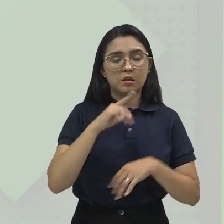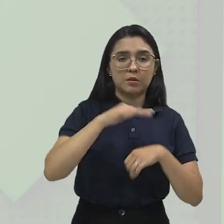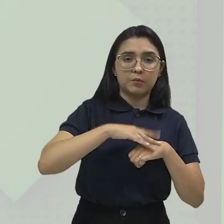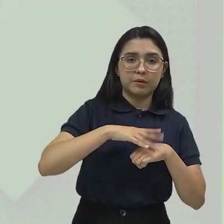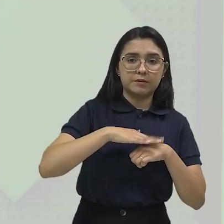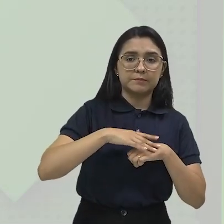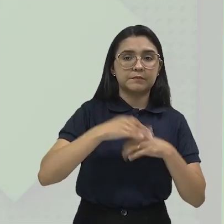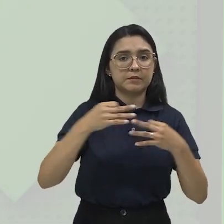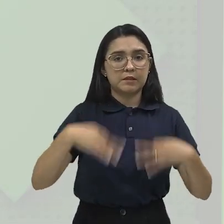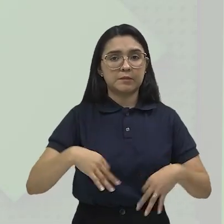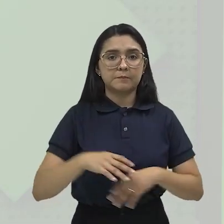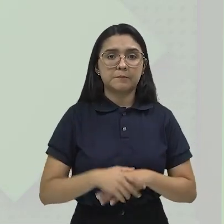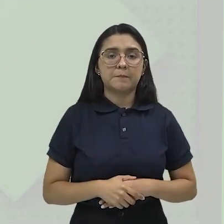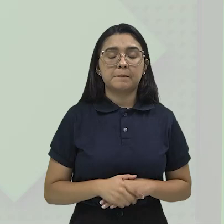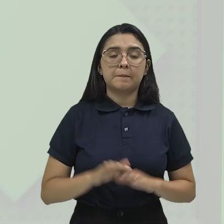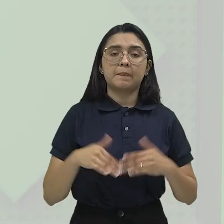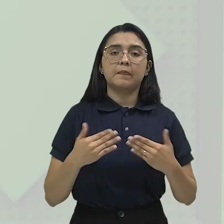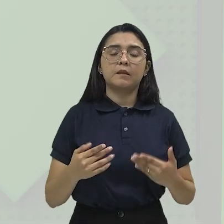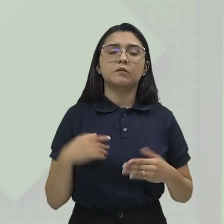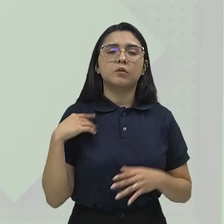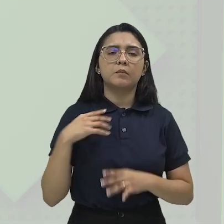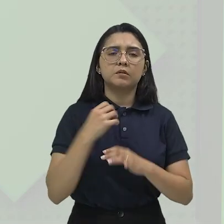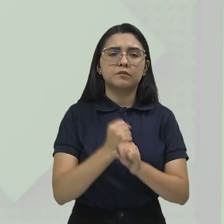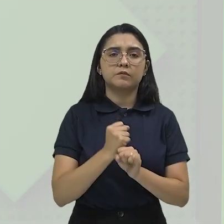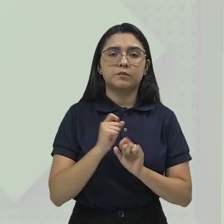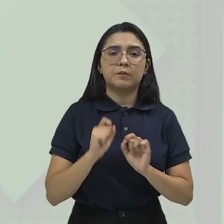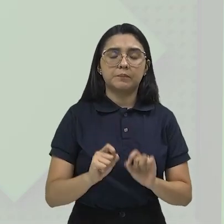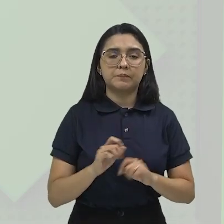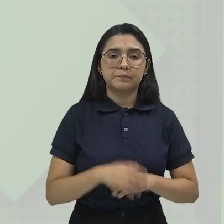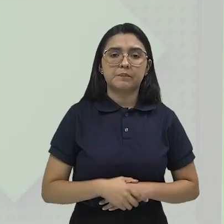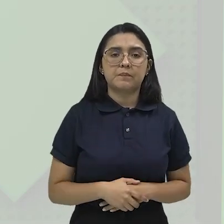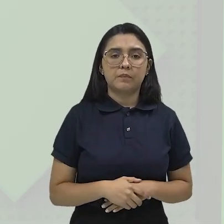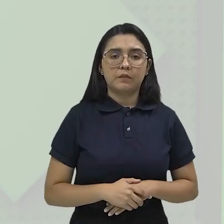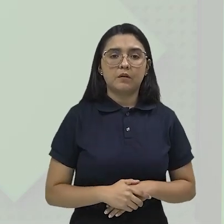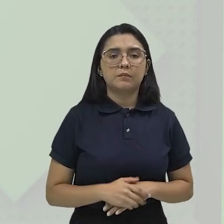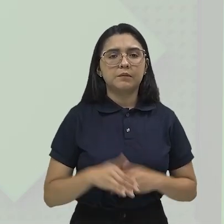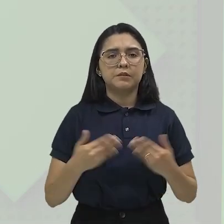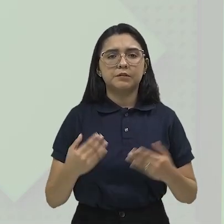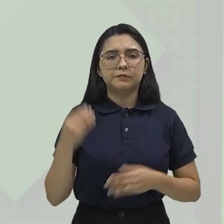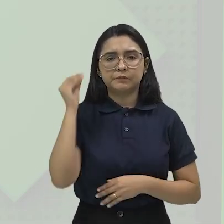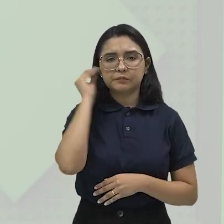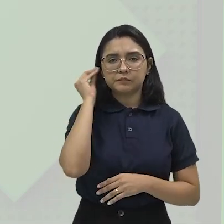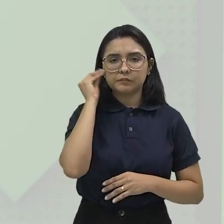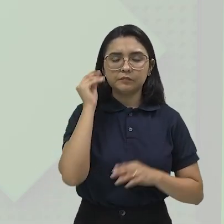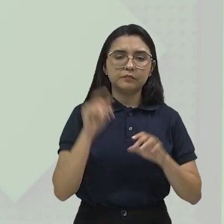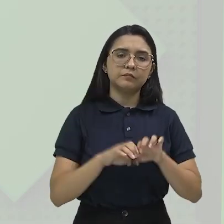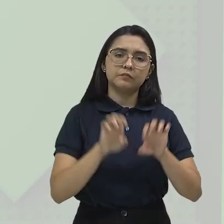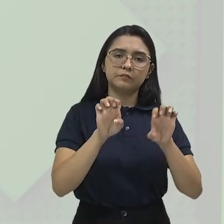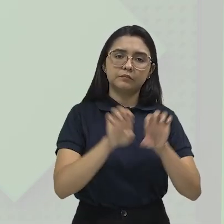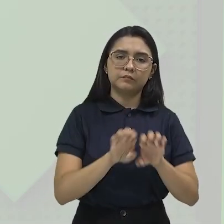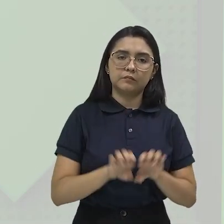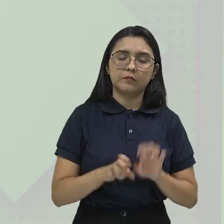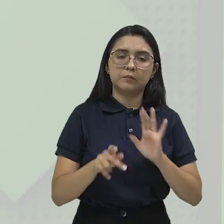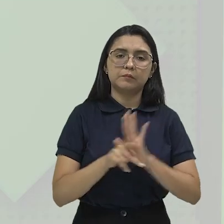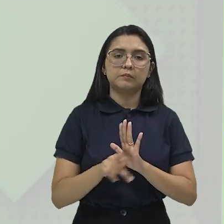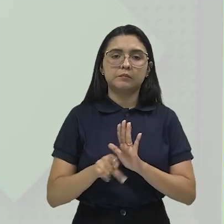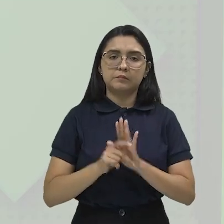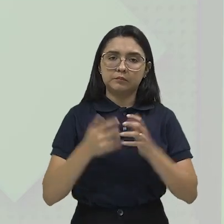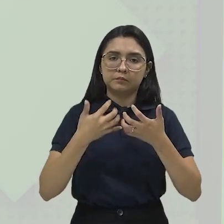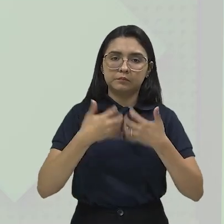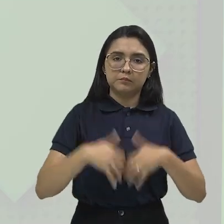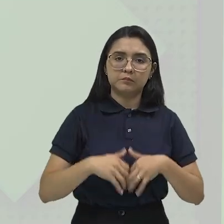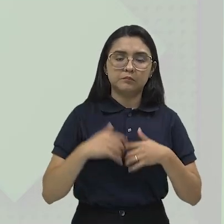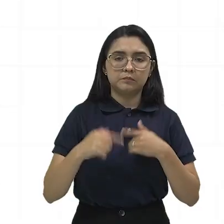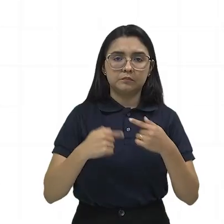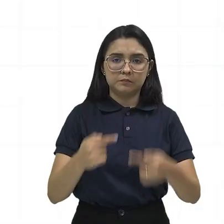de doença, tá? E só para a gente recapitular, né? Para a gente ver essas estruturas aí do organismo feminino, tá? A